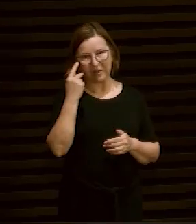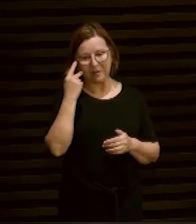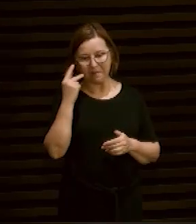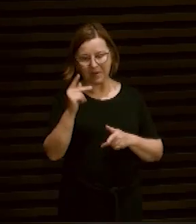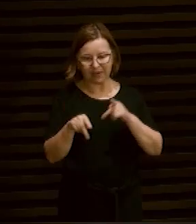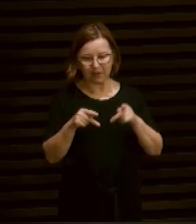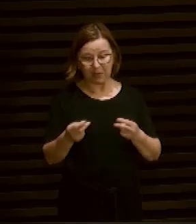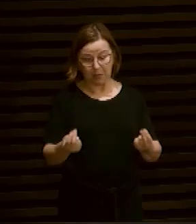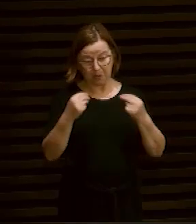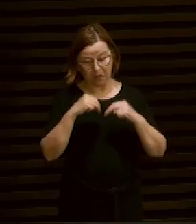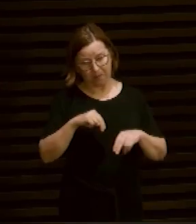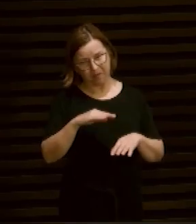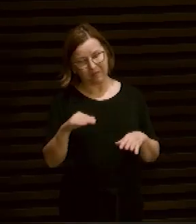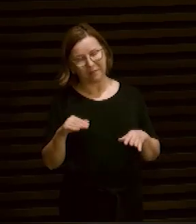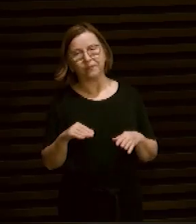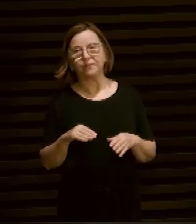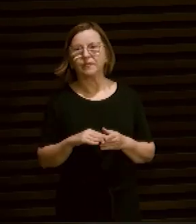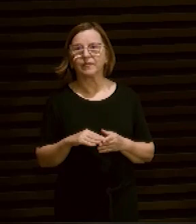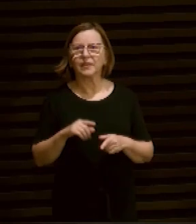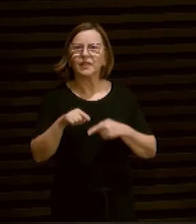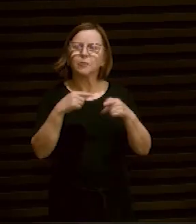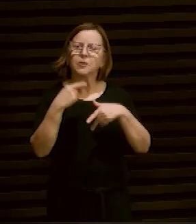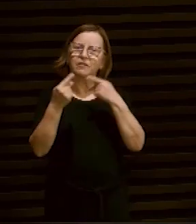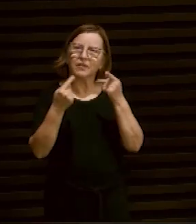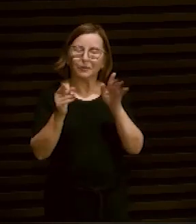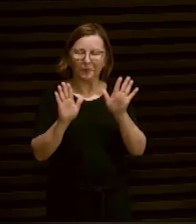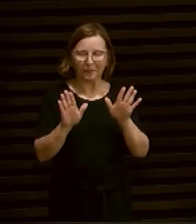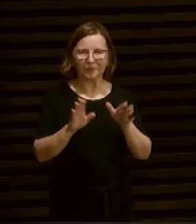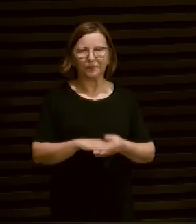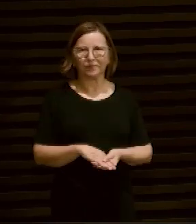vai terminando dizendo assim, olha, como é que ele diz aí? Dá uma olhada.